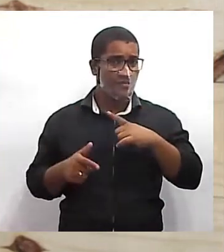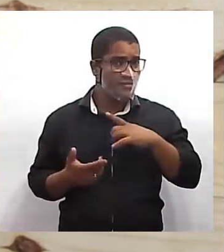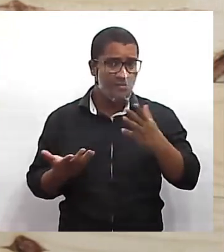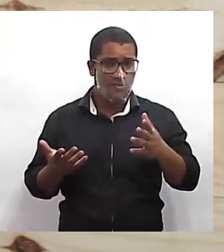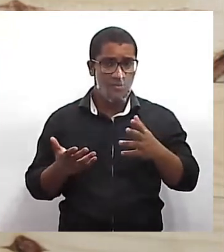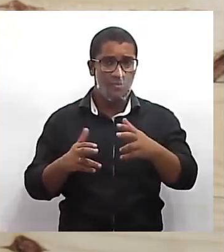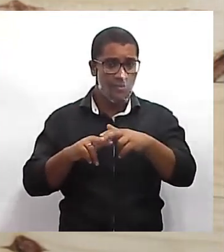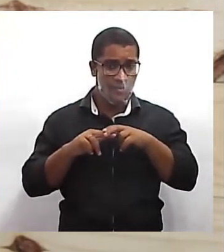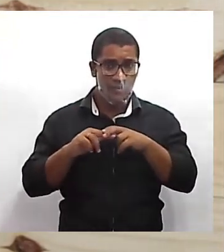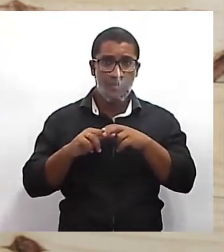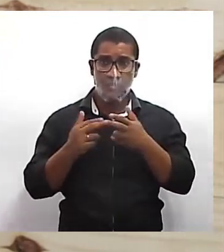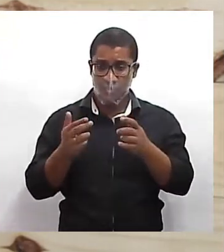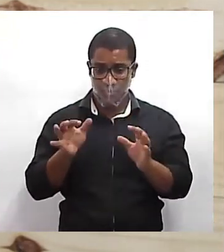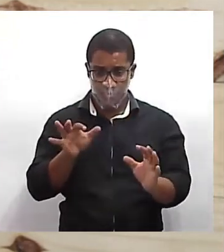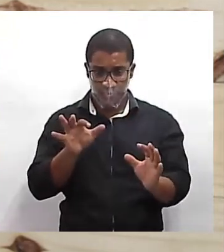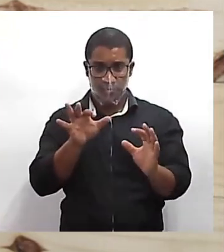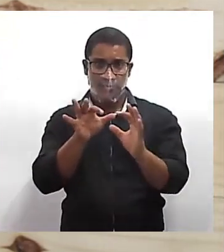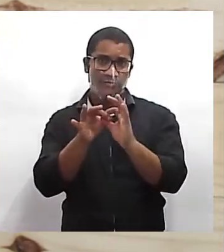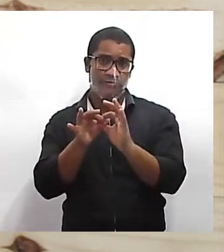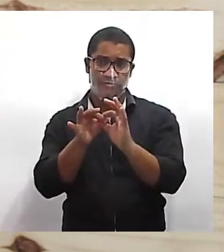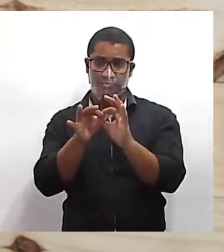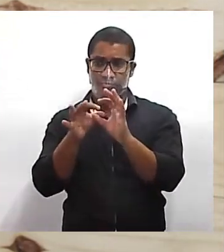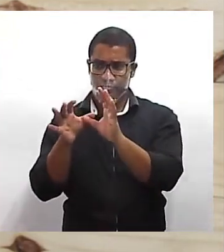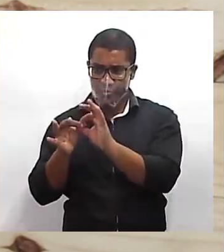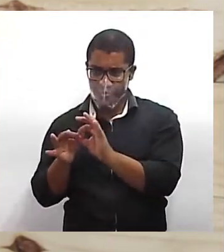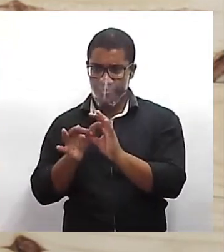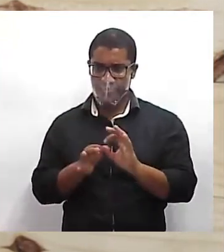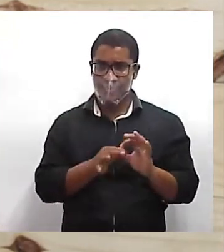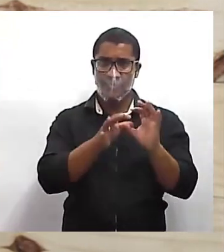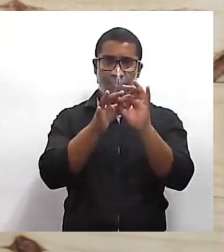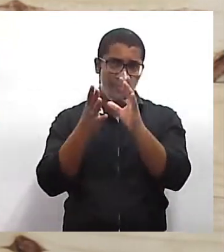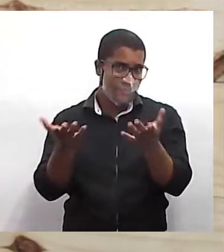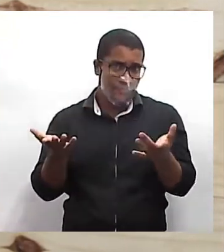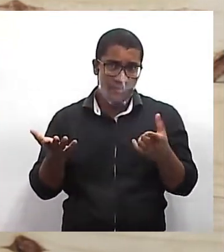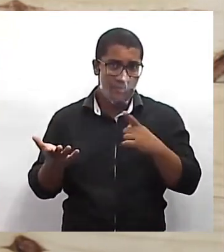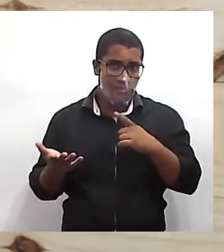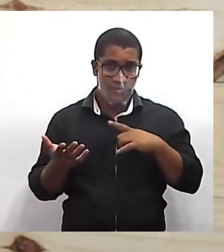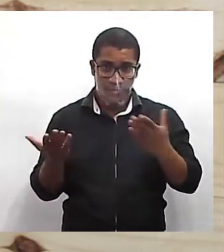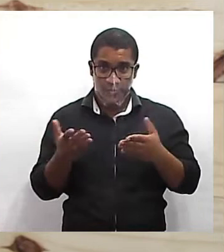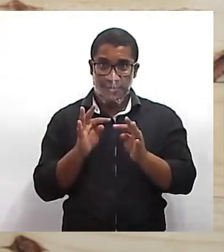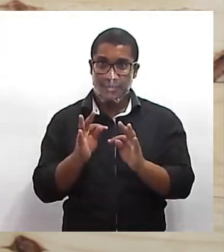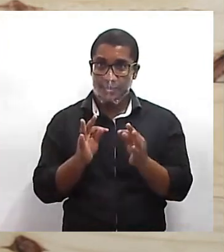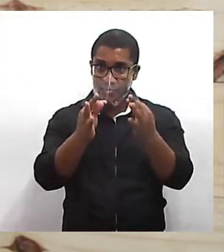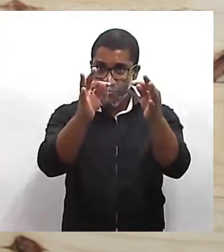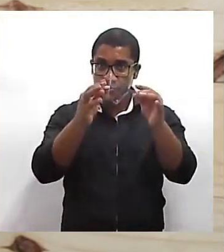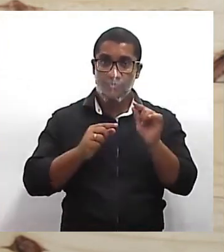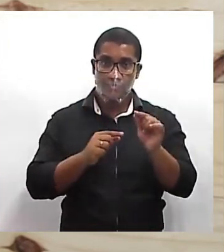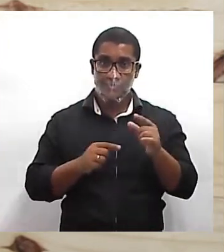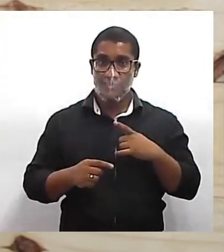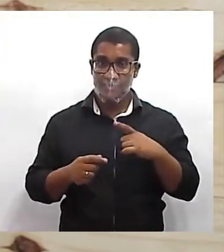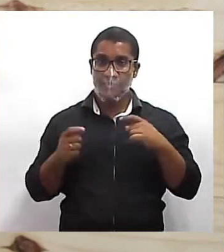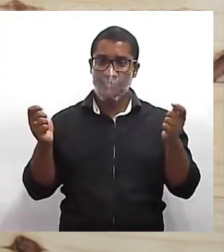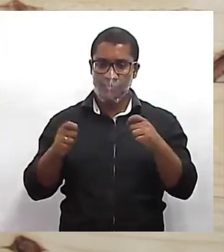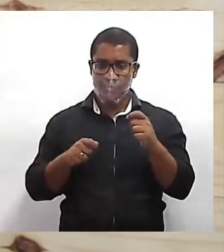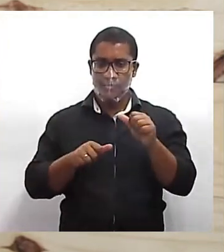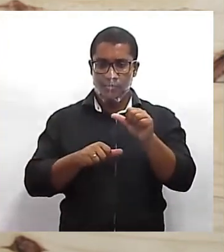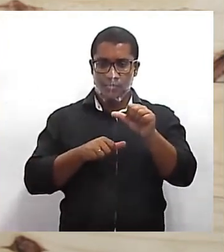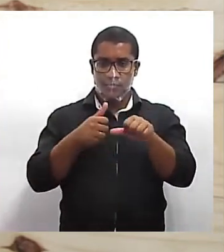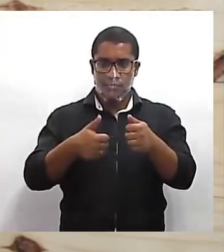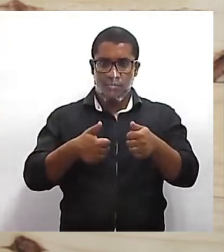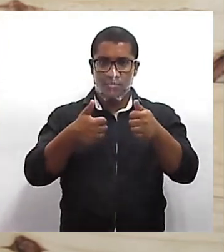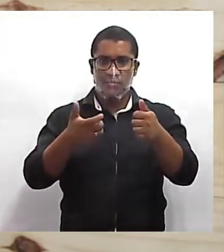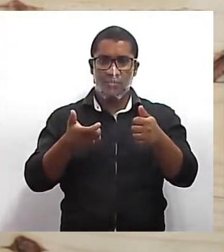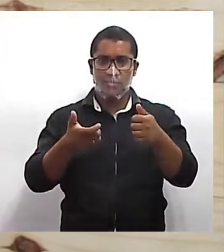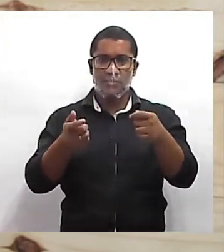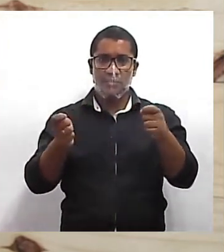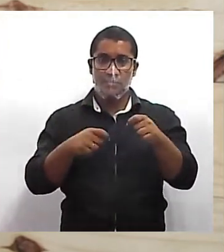outra. Some-se a isso ao fato de que a tecnologia disponível hoje é a responsável por otimizar ainda mais o tempo gasto dentro